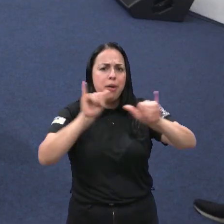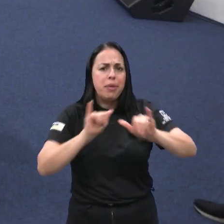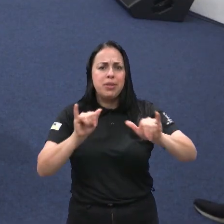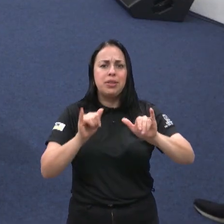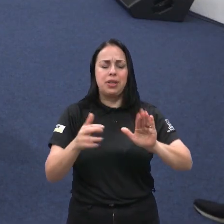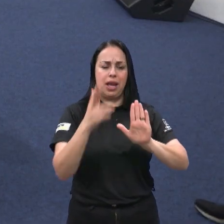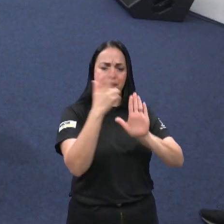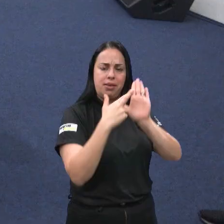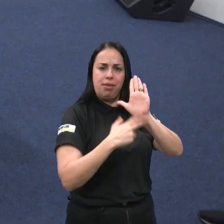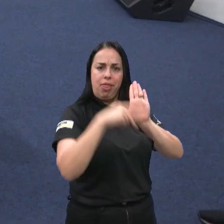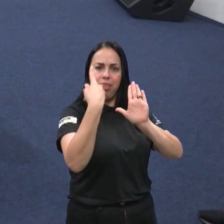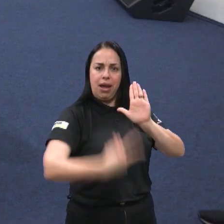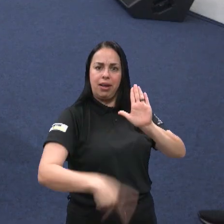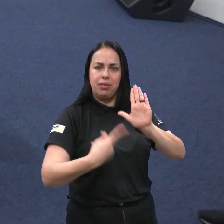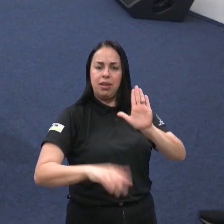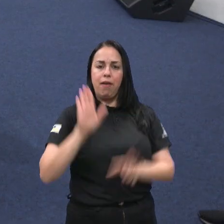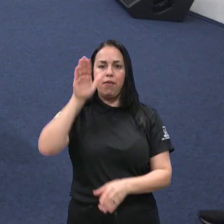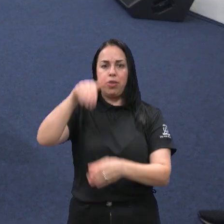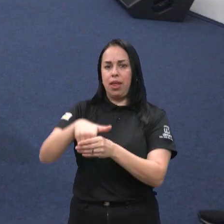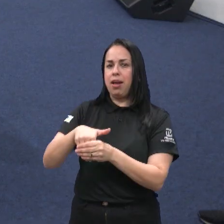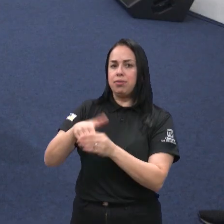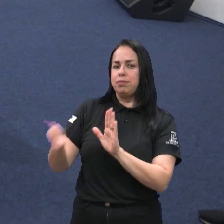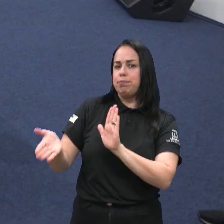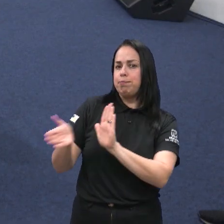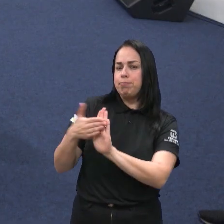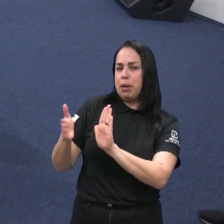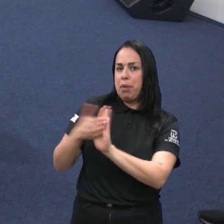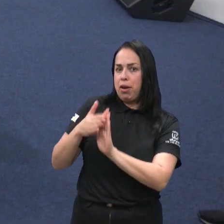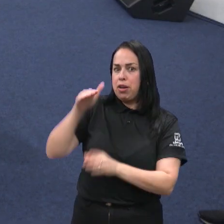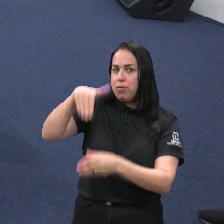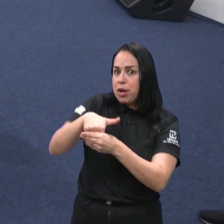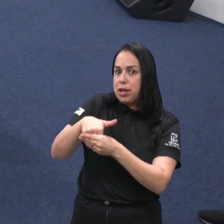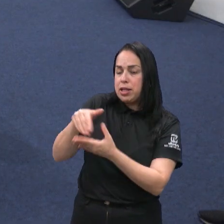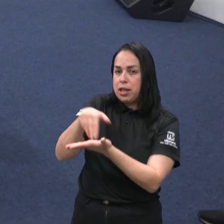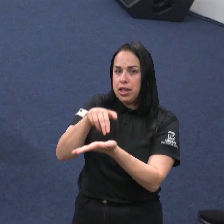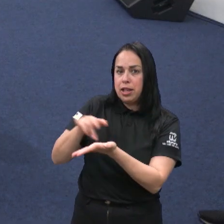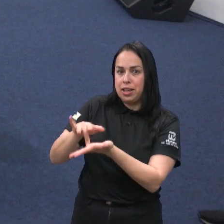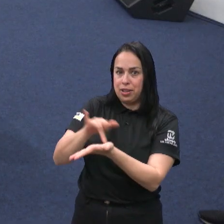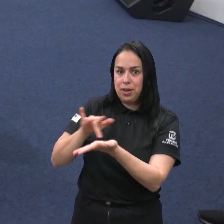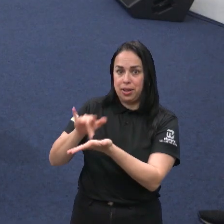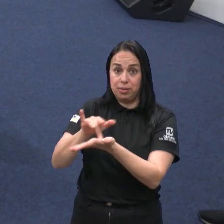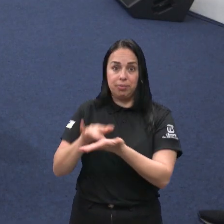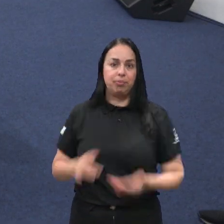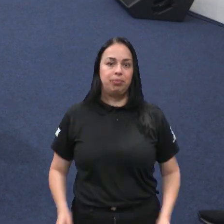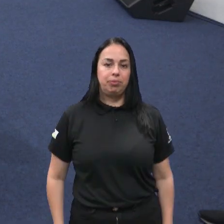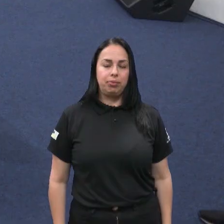termos regimentais, as votações das proposituras se dará de forma eletrônica.